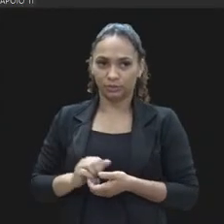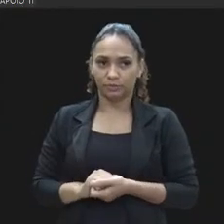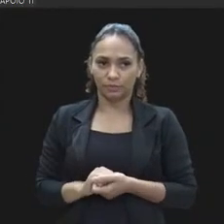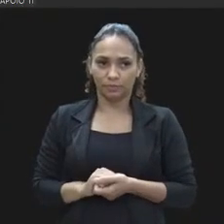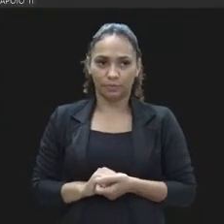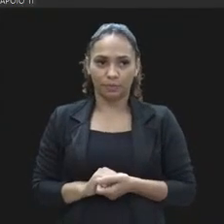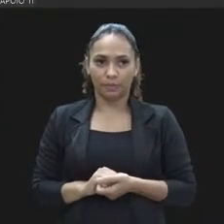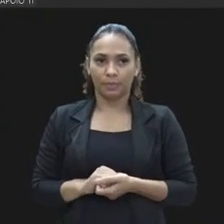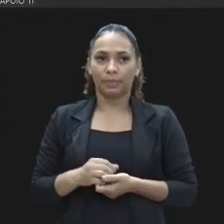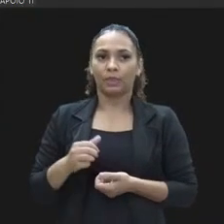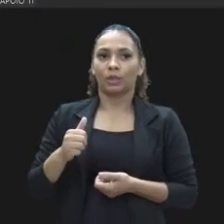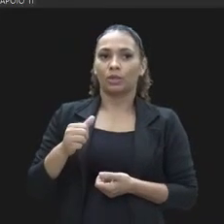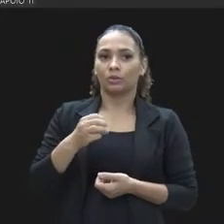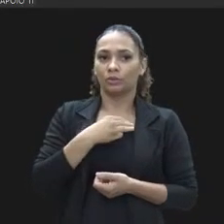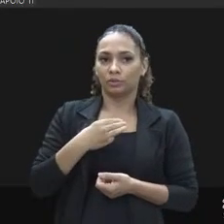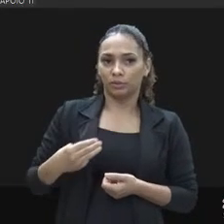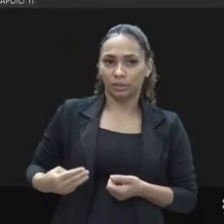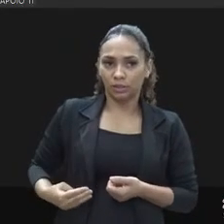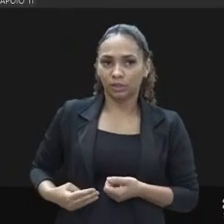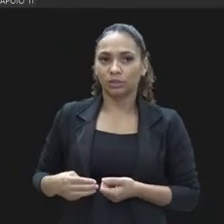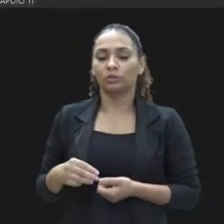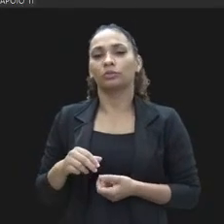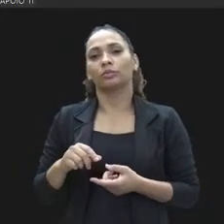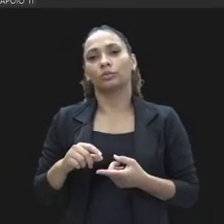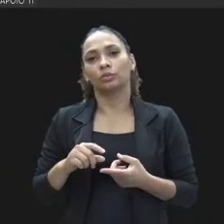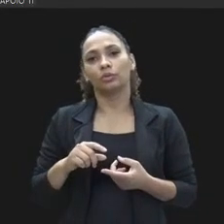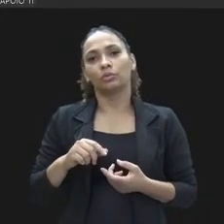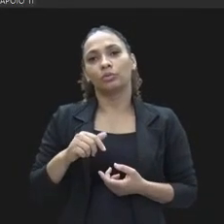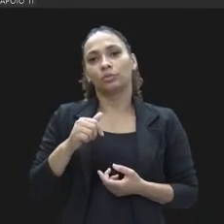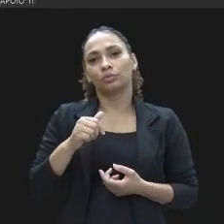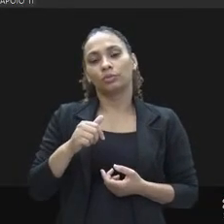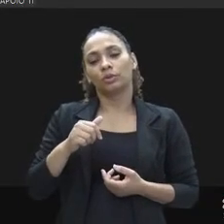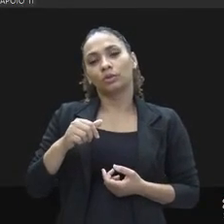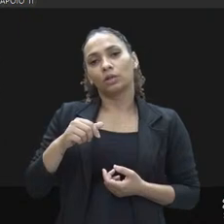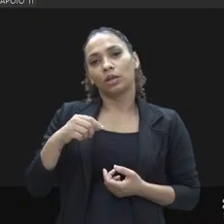Senhores ministros, doutora Sonja, doutora